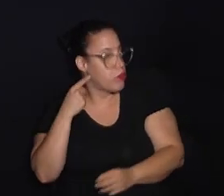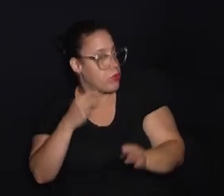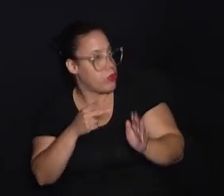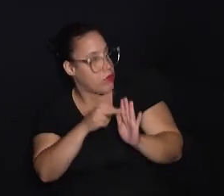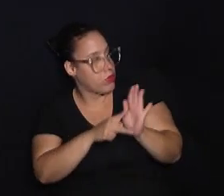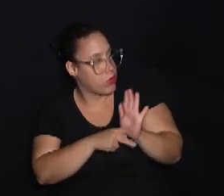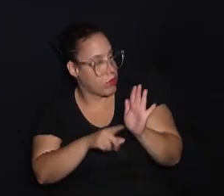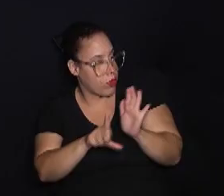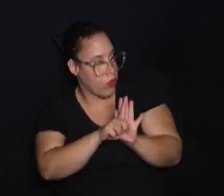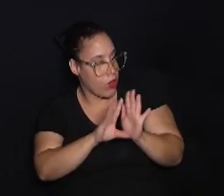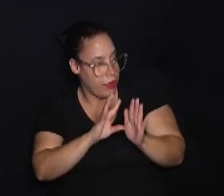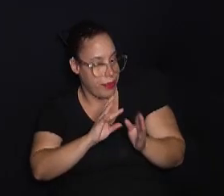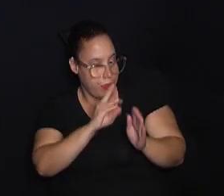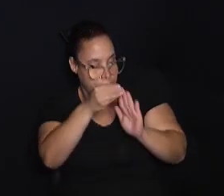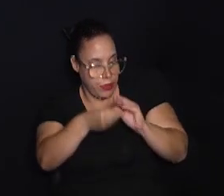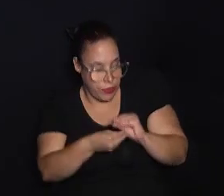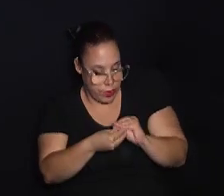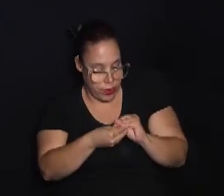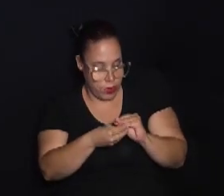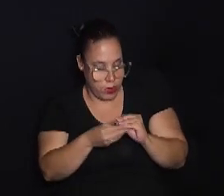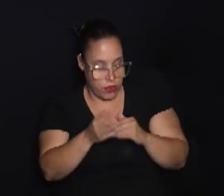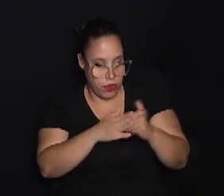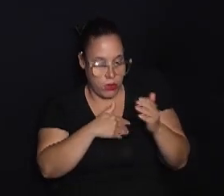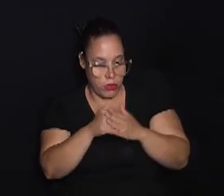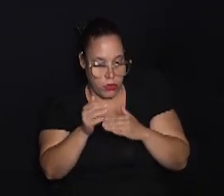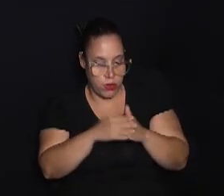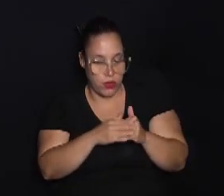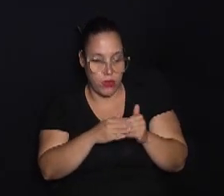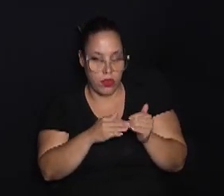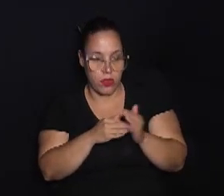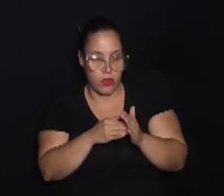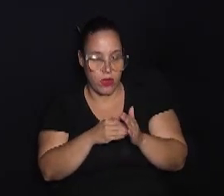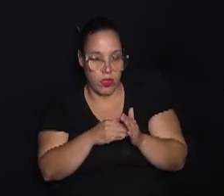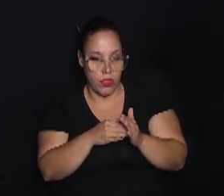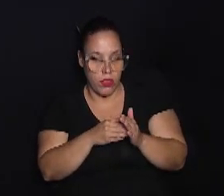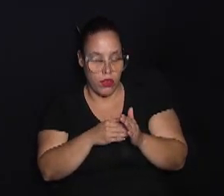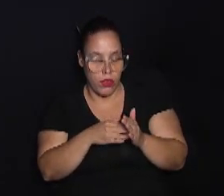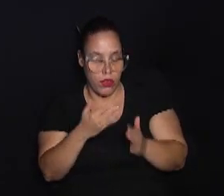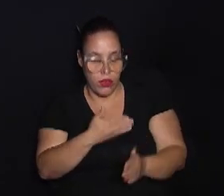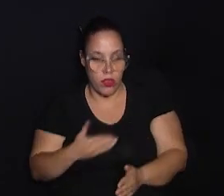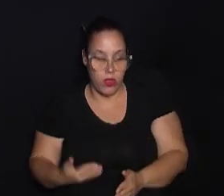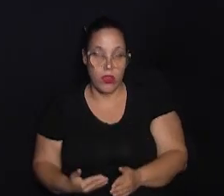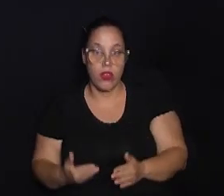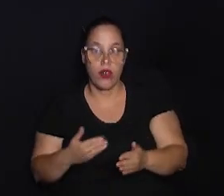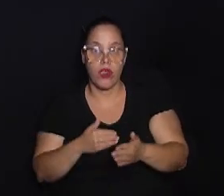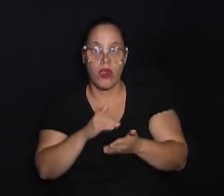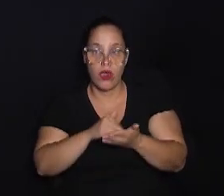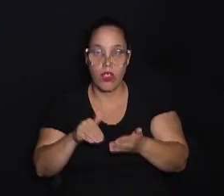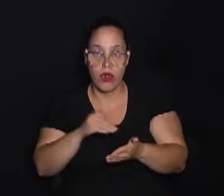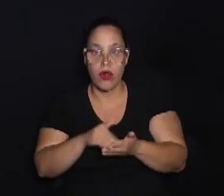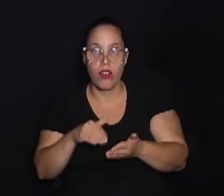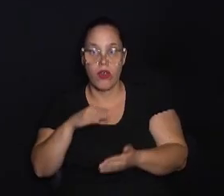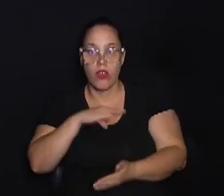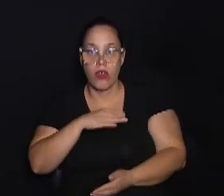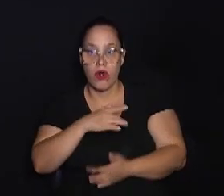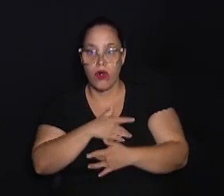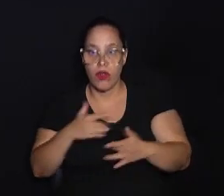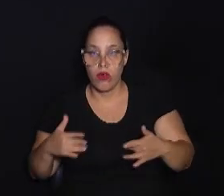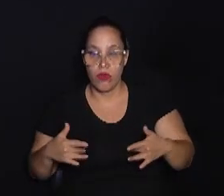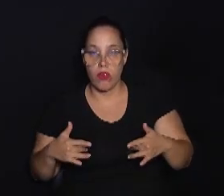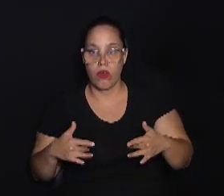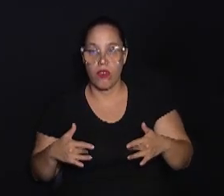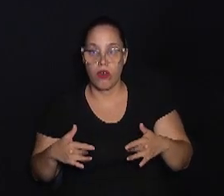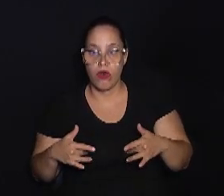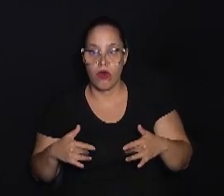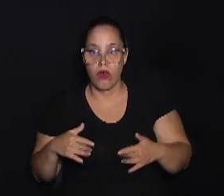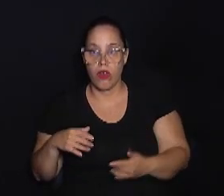de lei complementar que trata da prestação de hora complementar pelos servidores em exercício na Secretaria Municipal de Saúde e na Rede Municipal de